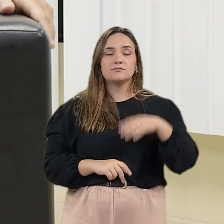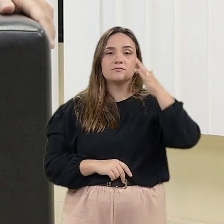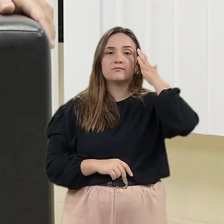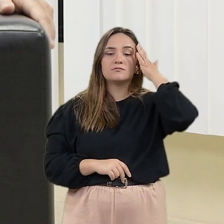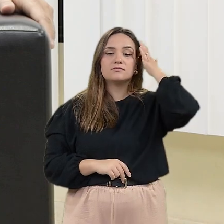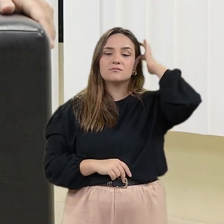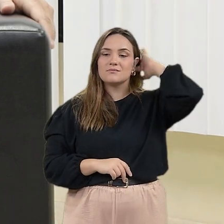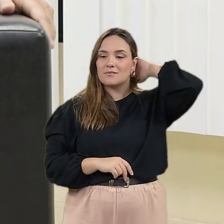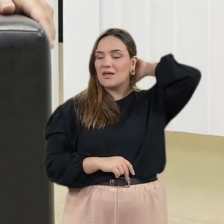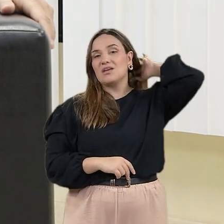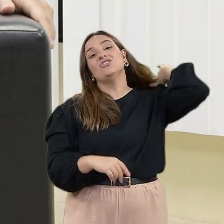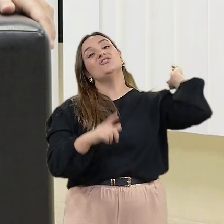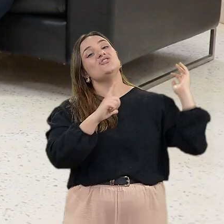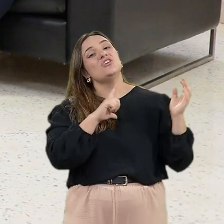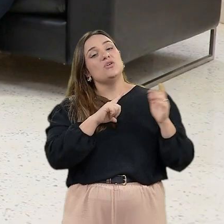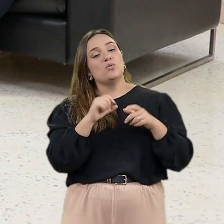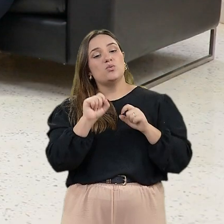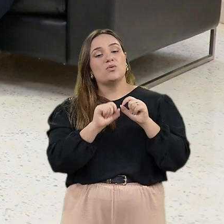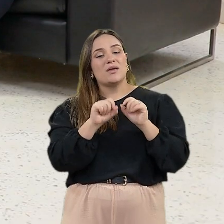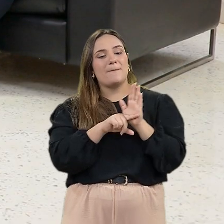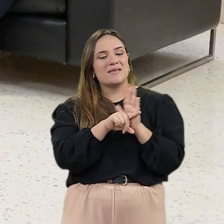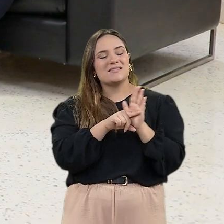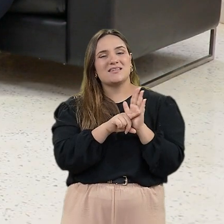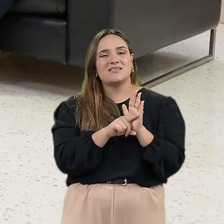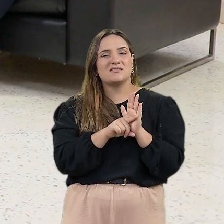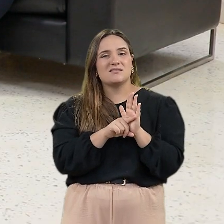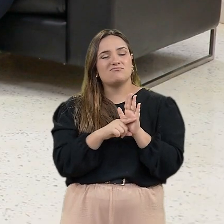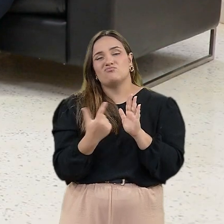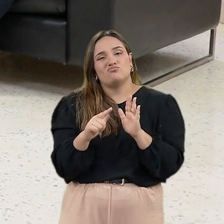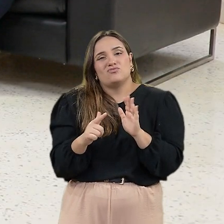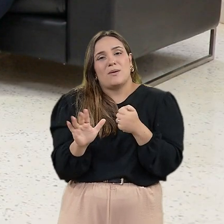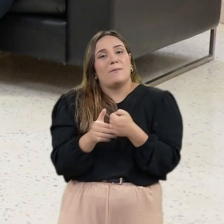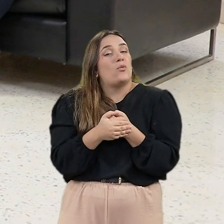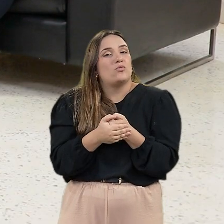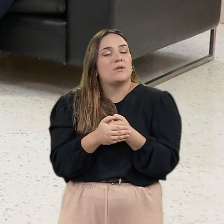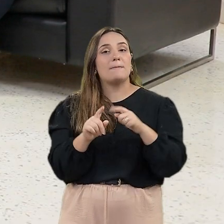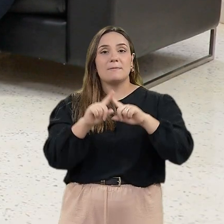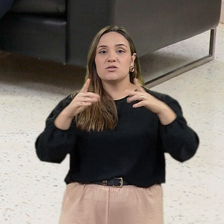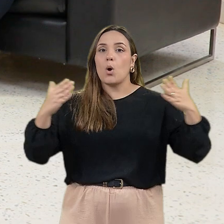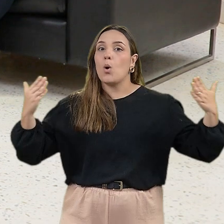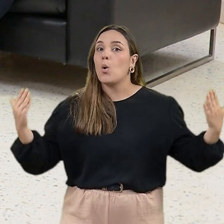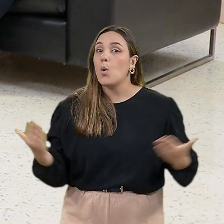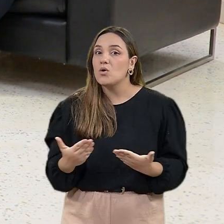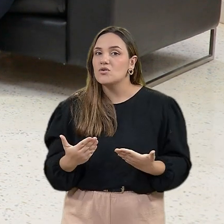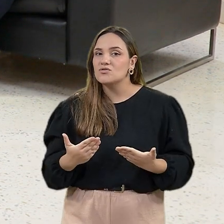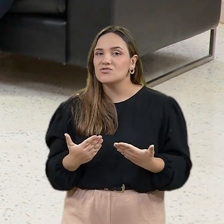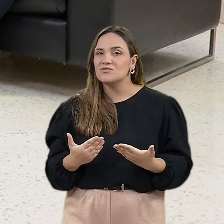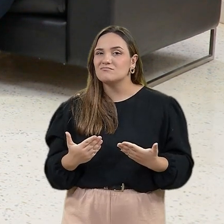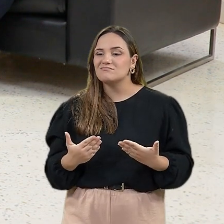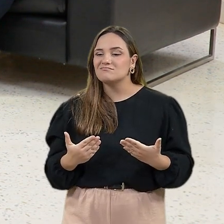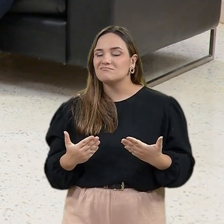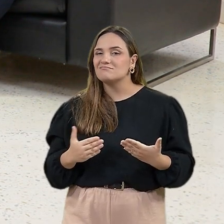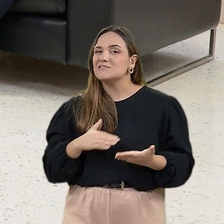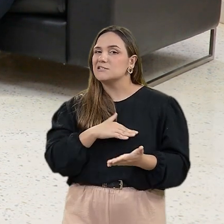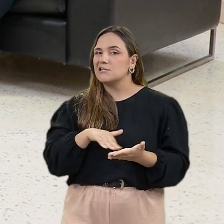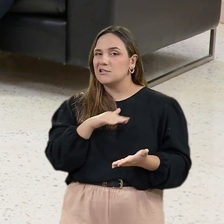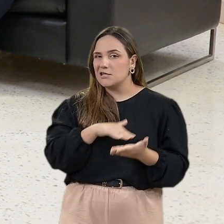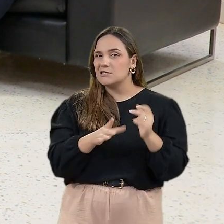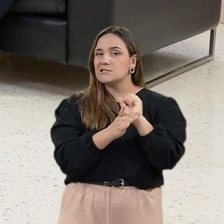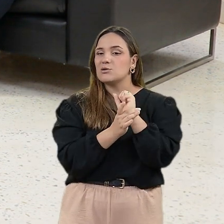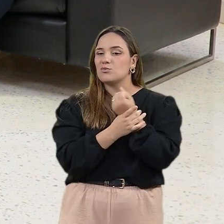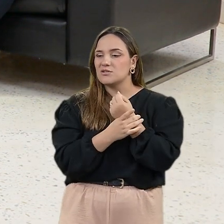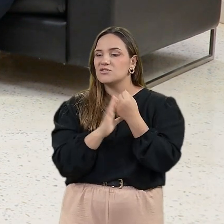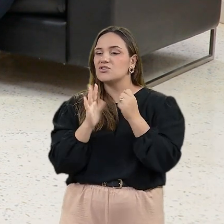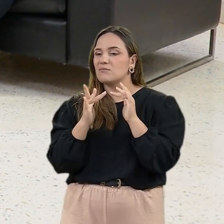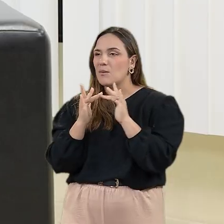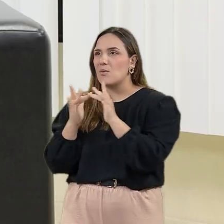eram chamadas cifras ocultas, a gente não tinha noção hoje. Porém, como hoje os órgãos de segurança, eles são interligados,